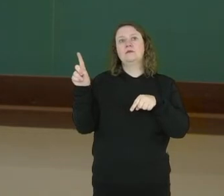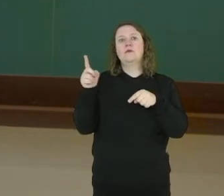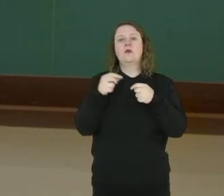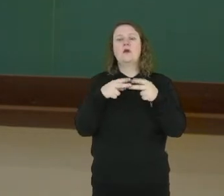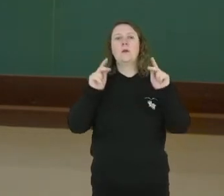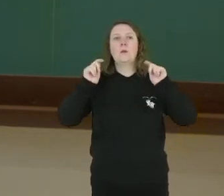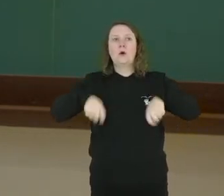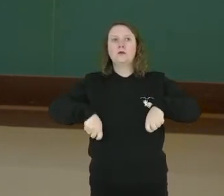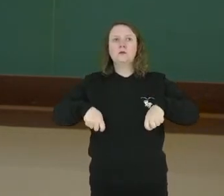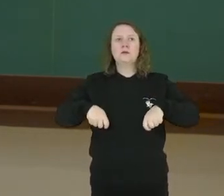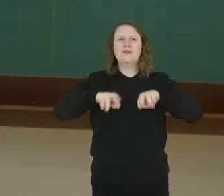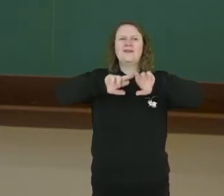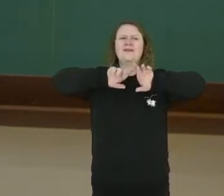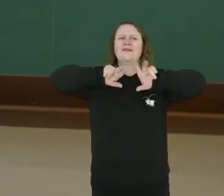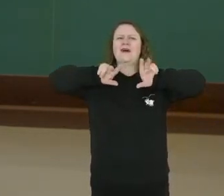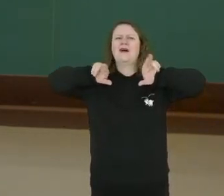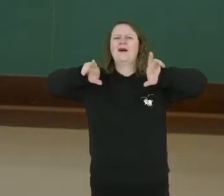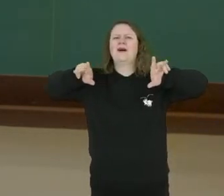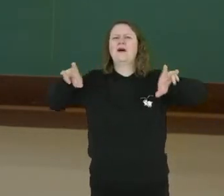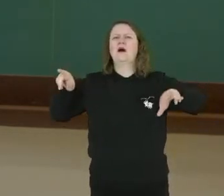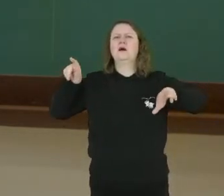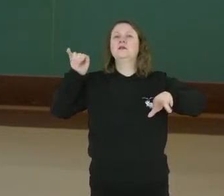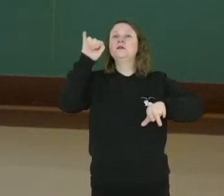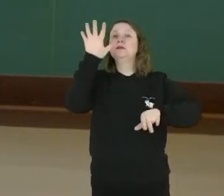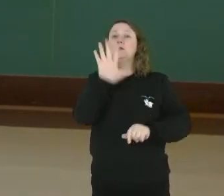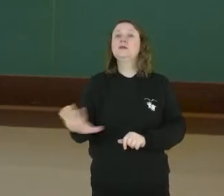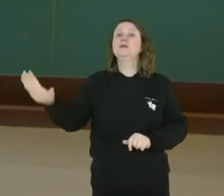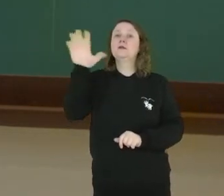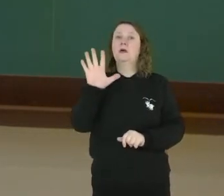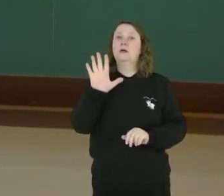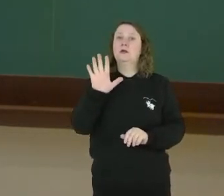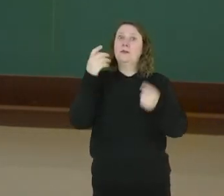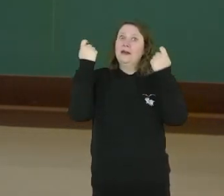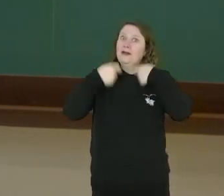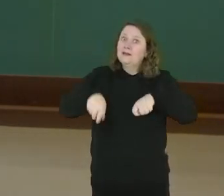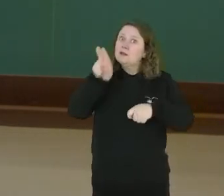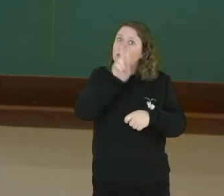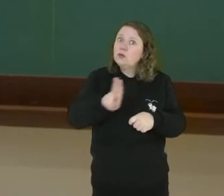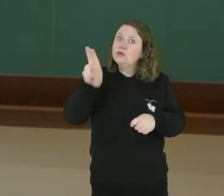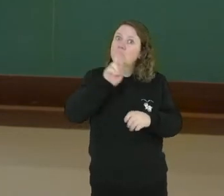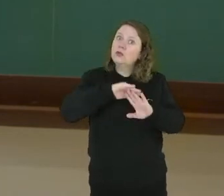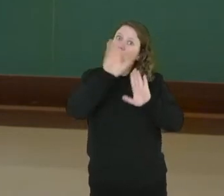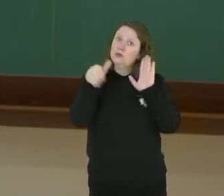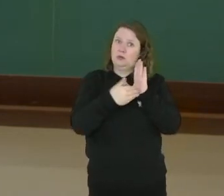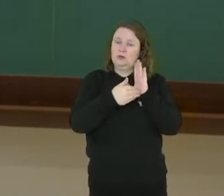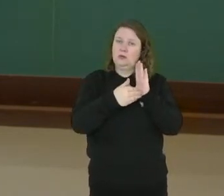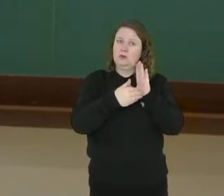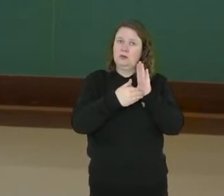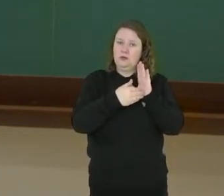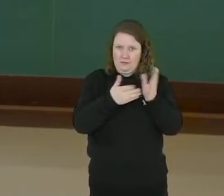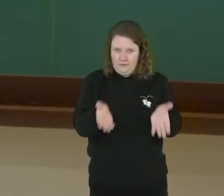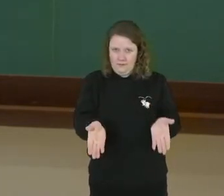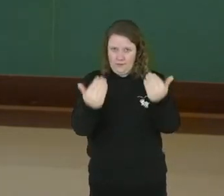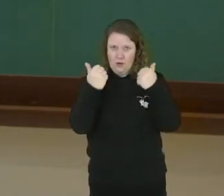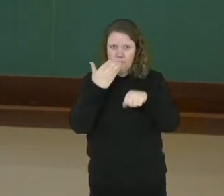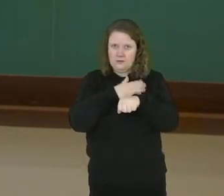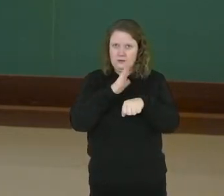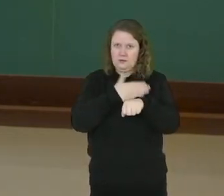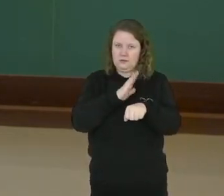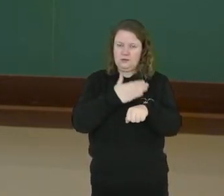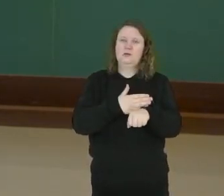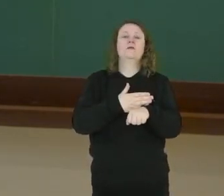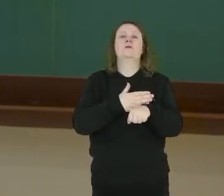podemos formar várias figuras, utilizando todas elas sem sobrepô-las. Vamos construir um? Após